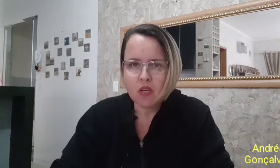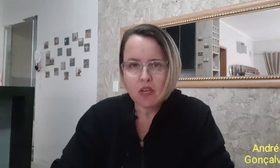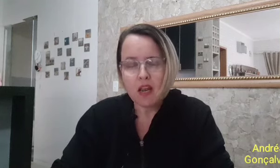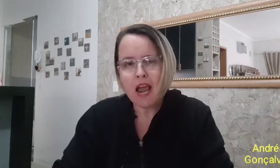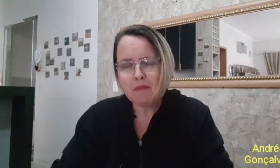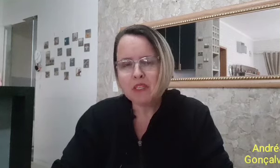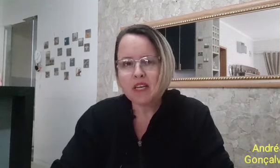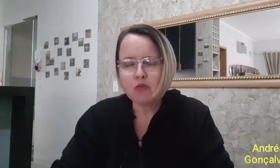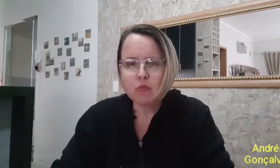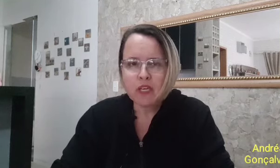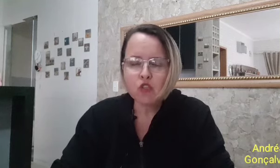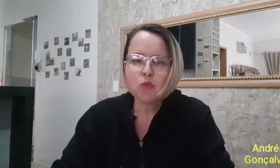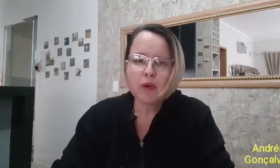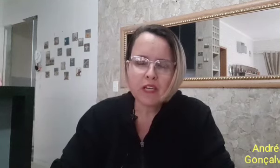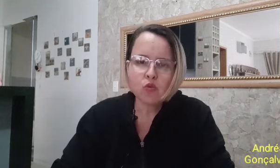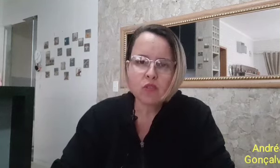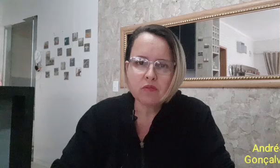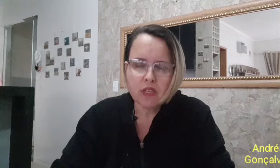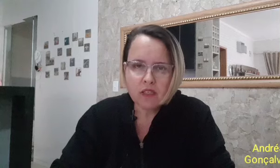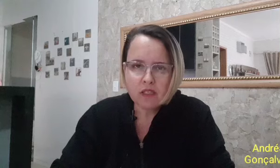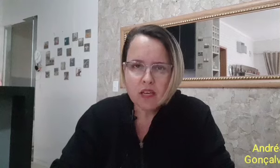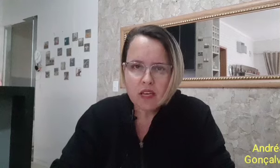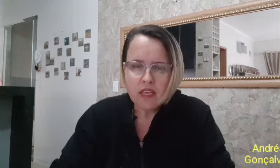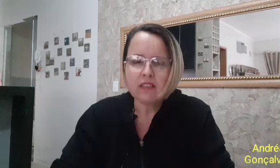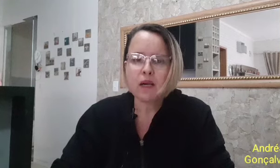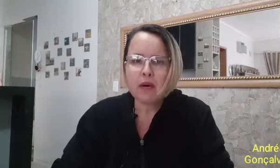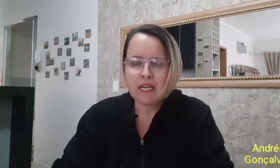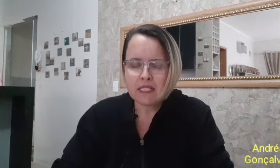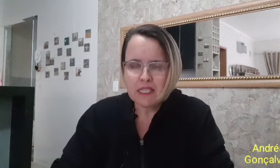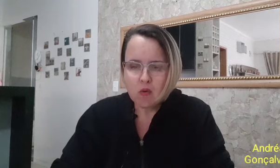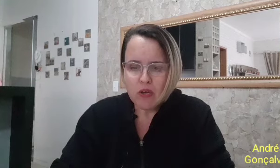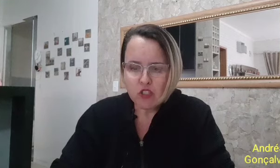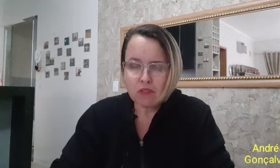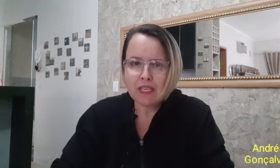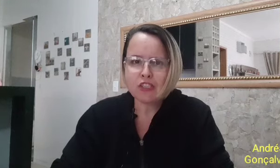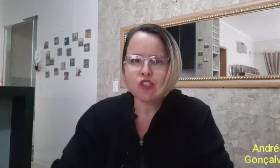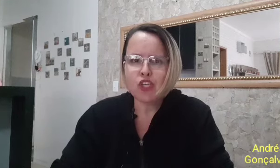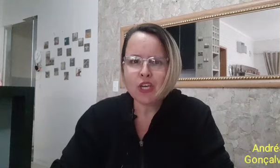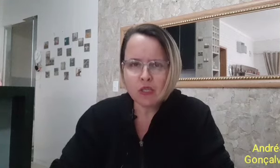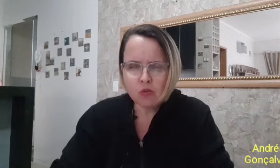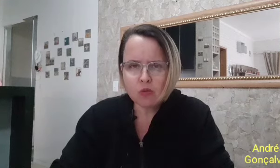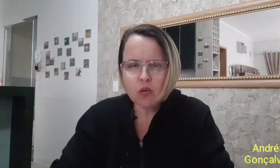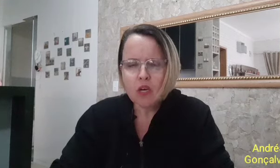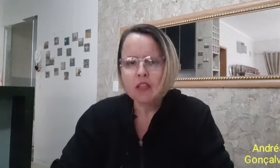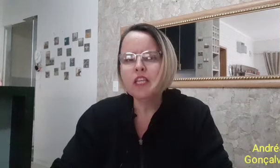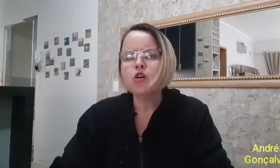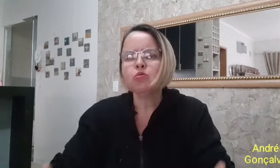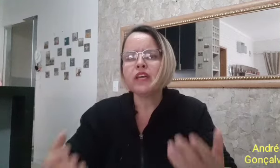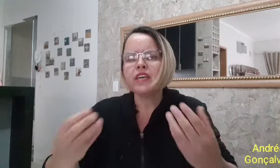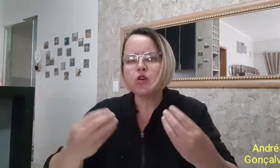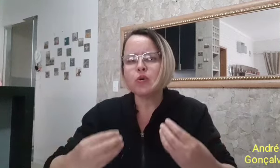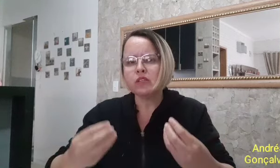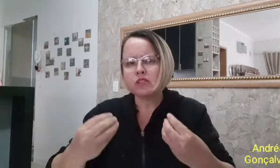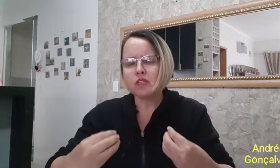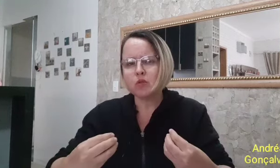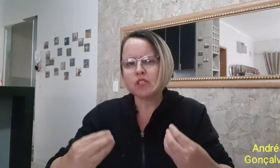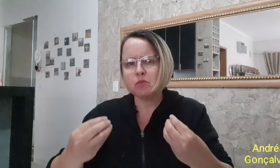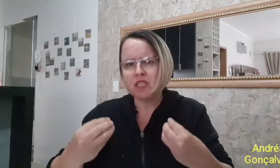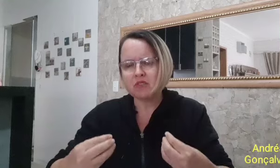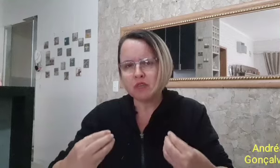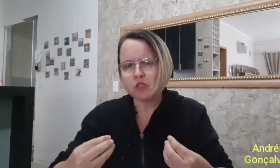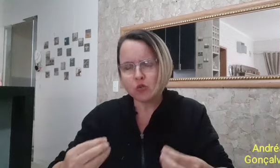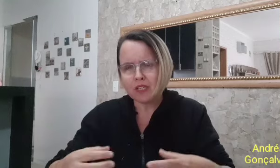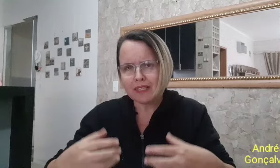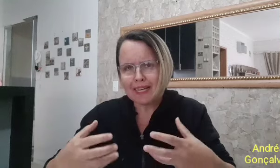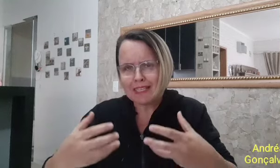difícil lamentavelmente mais uma vez quem trabalha com atividade de risco não têm reconhecido